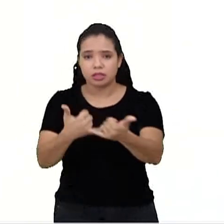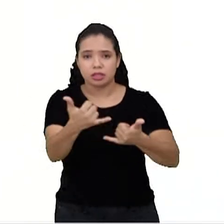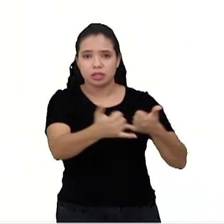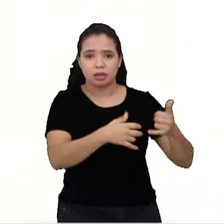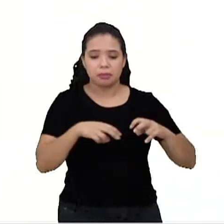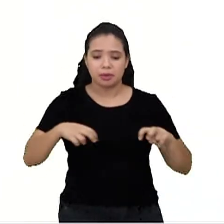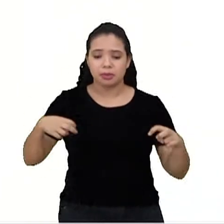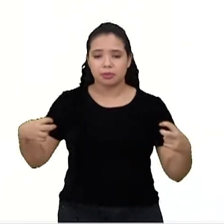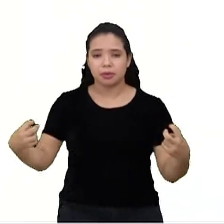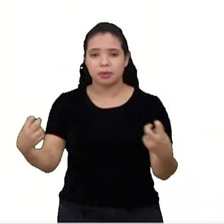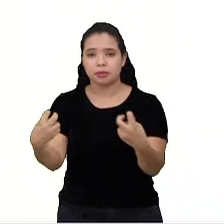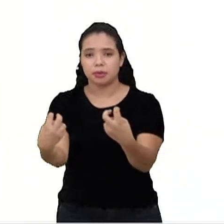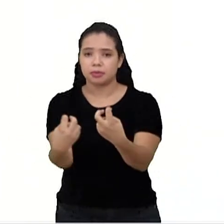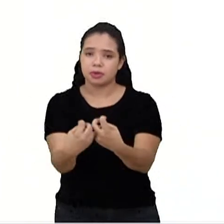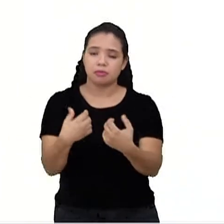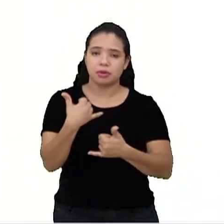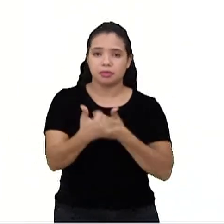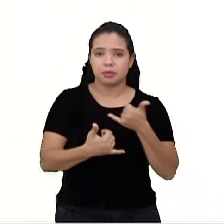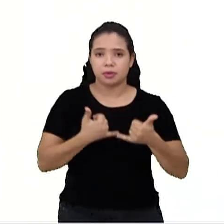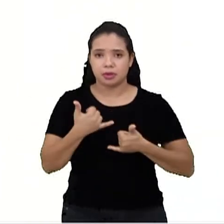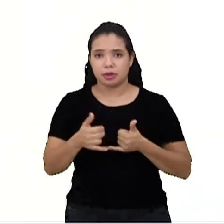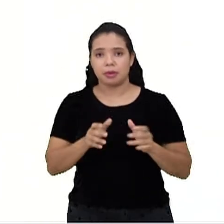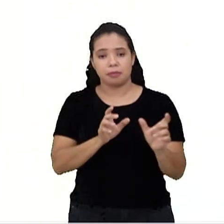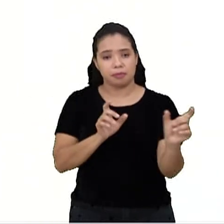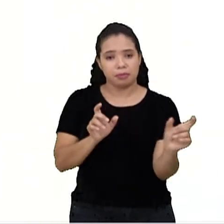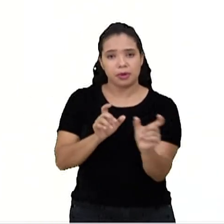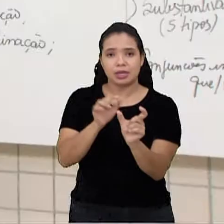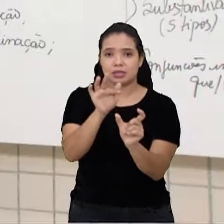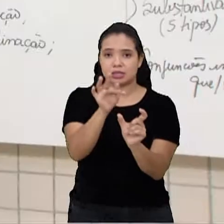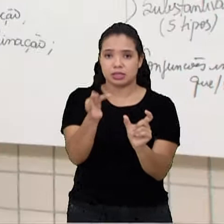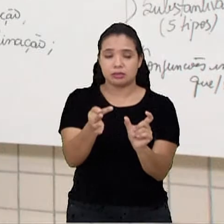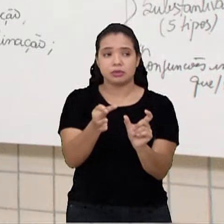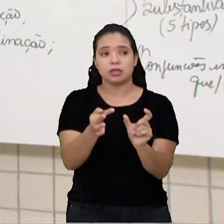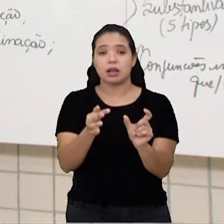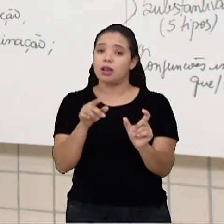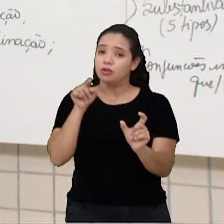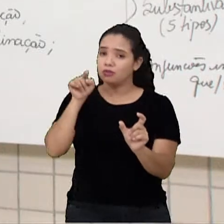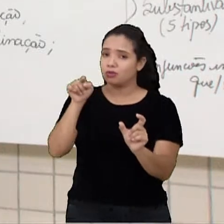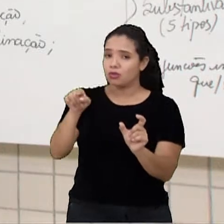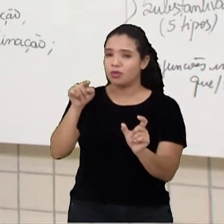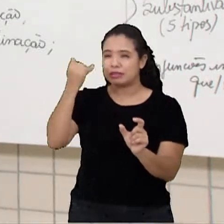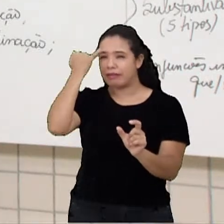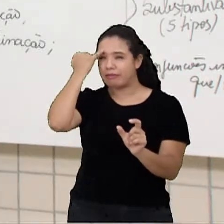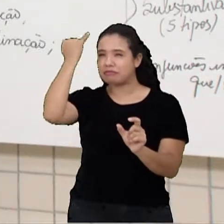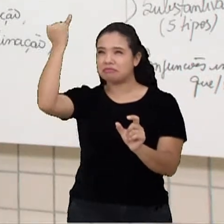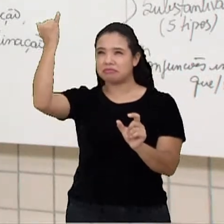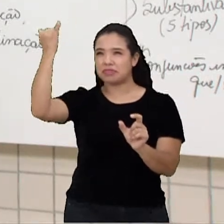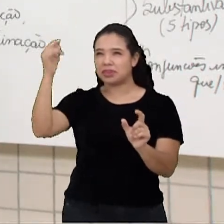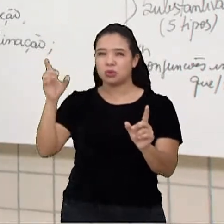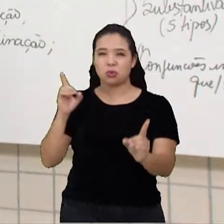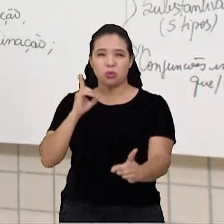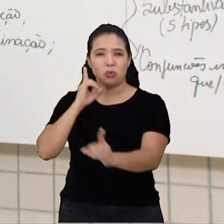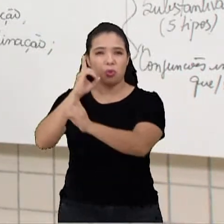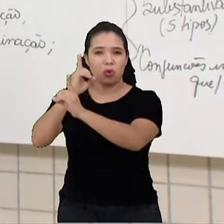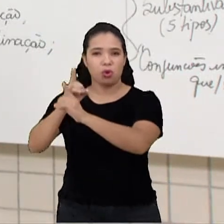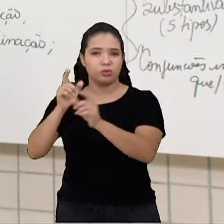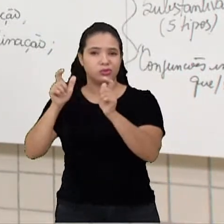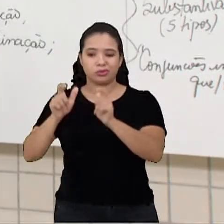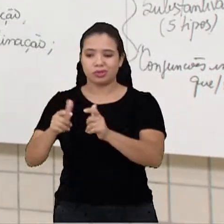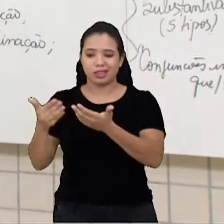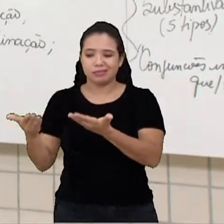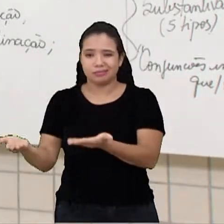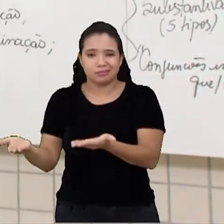roda, oração absoluta, período simples. Só mesmo você inventaria o encontro no lugar